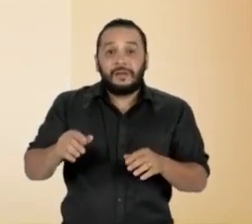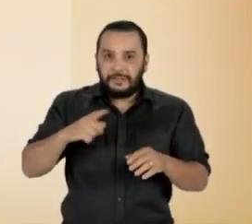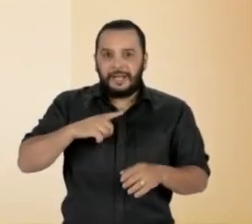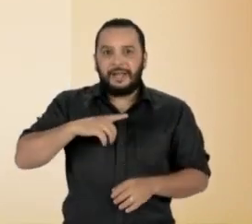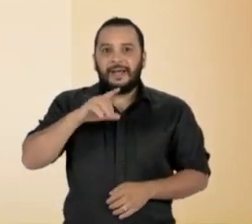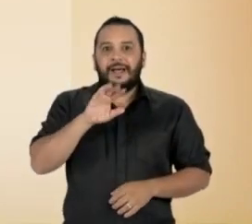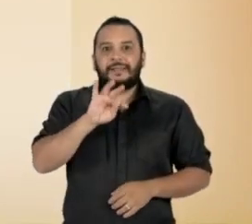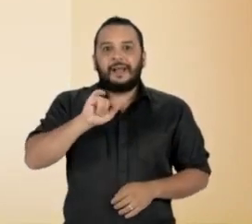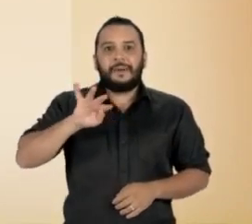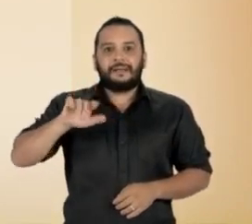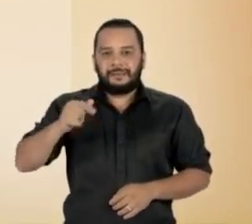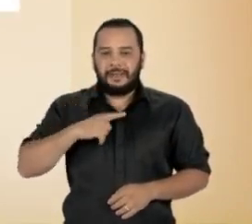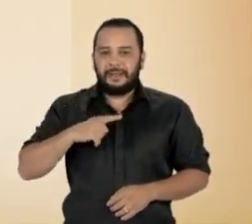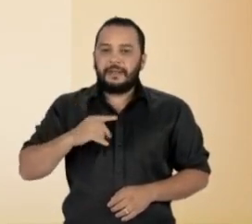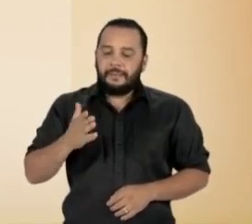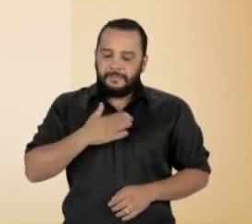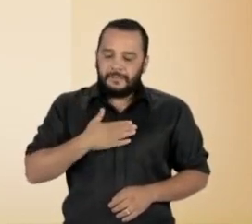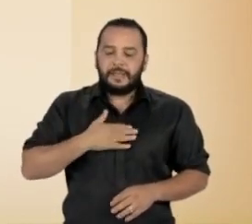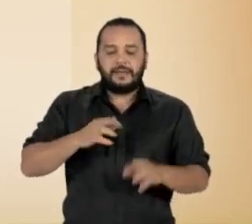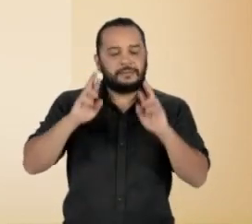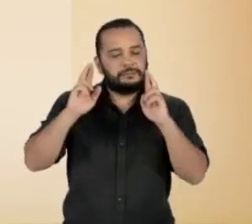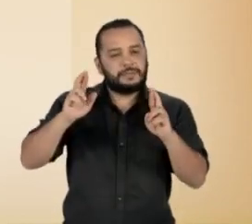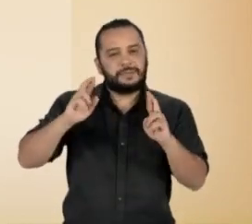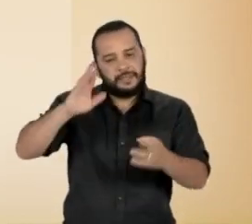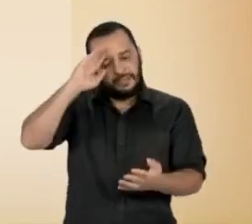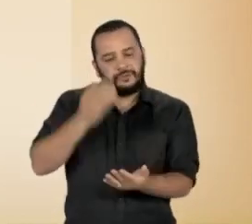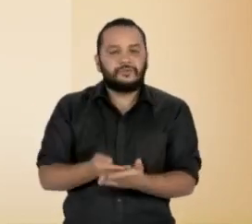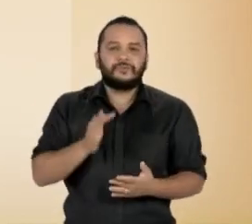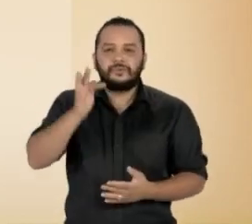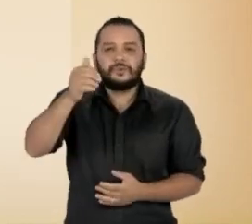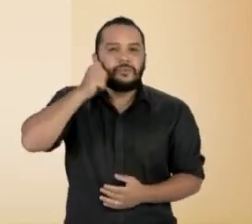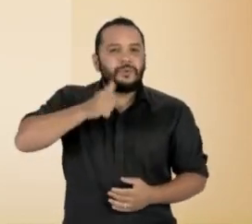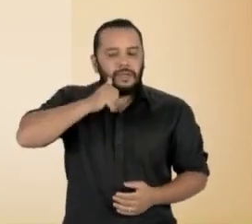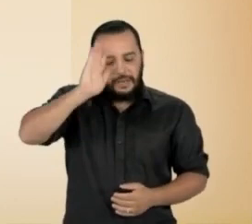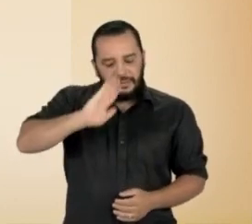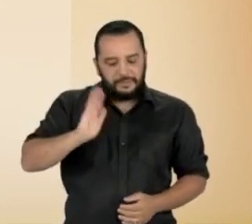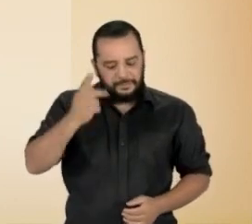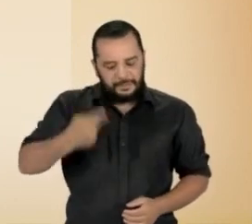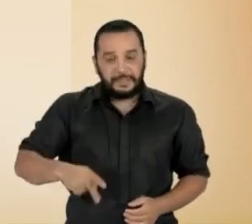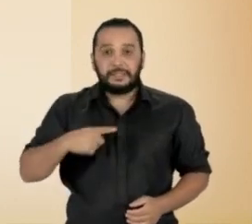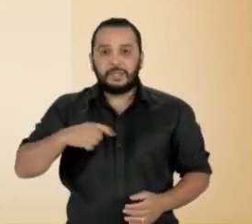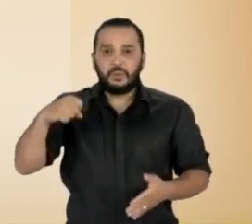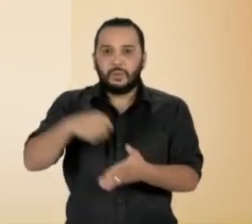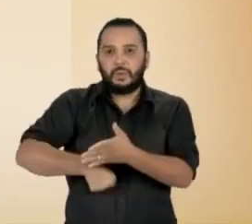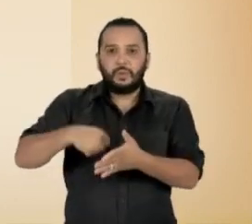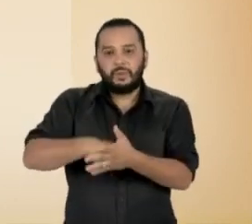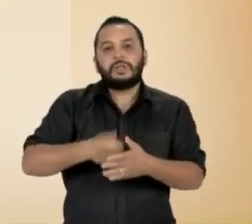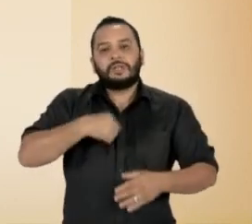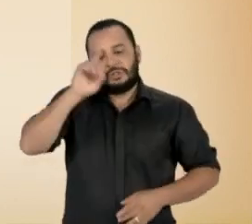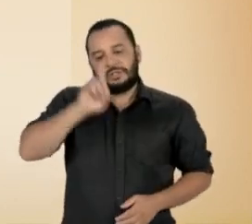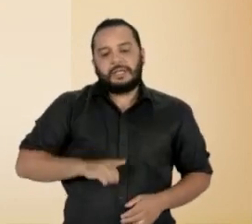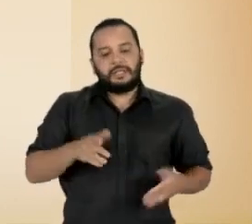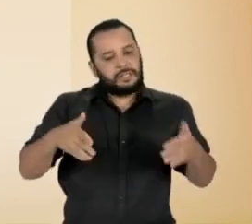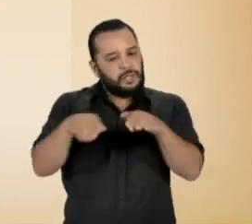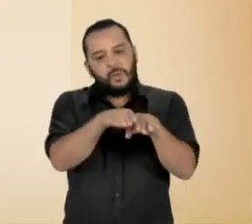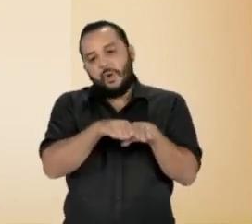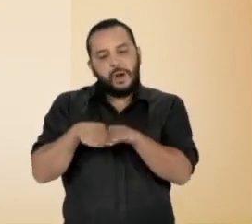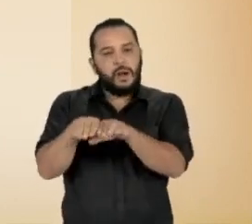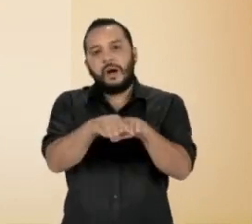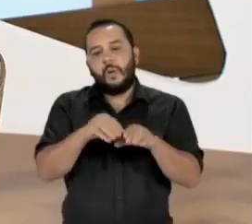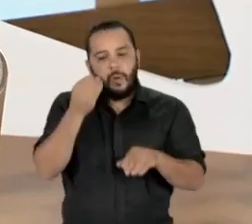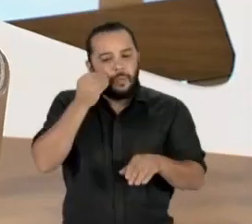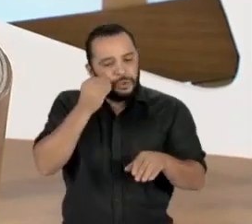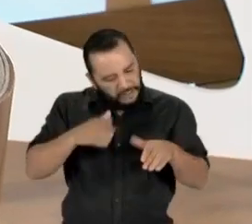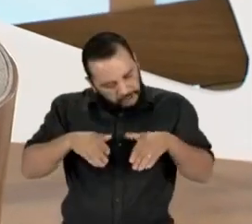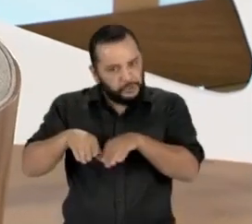Amaral, respondeu: minha maior esperança para o futuro das mulheres no Brasil é que a nossa luta por direitos iguais, por oportunidades